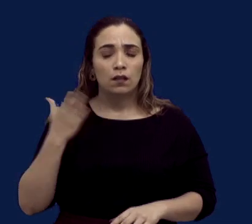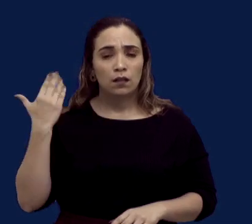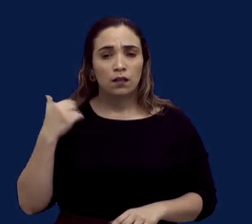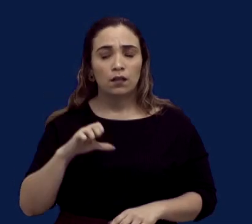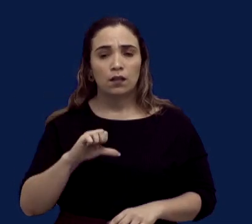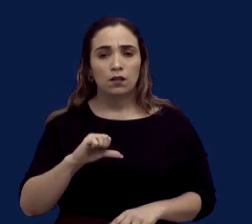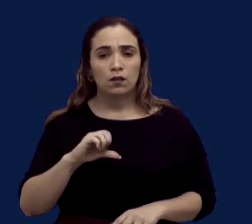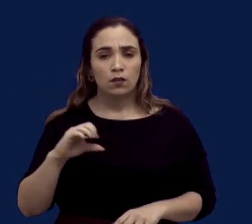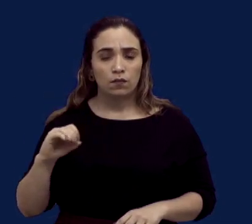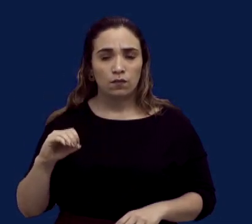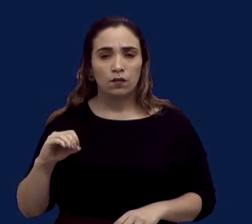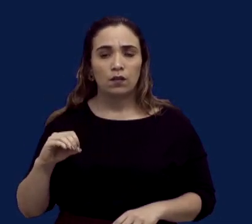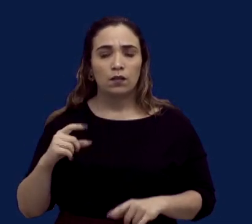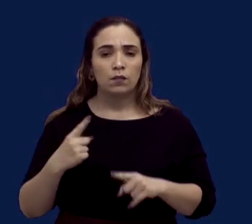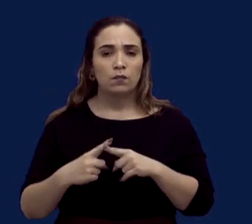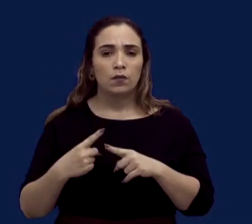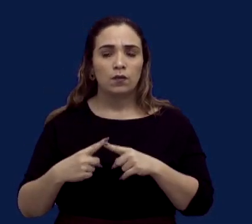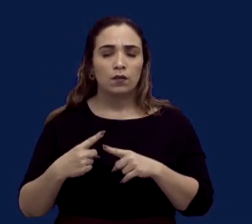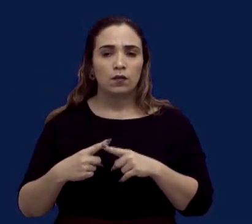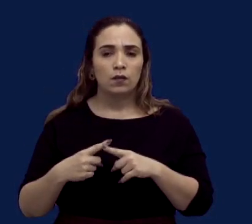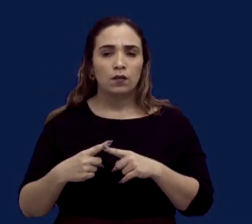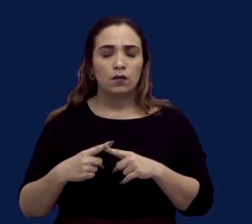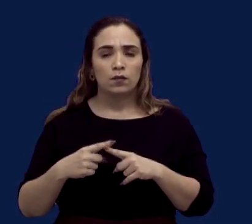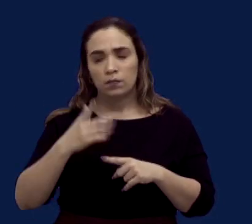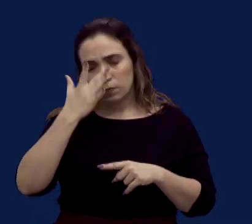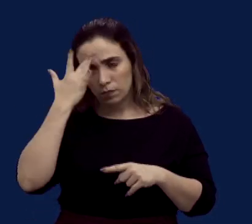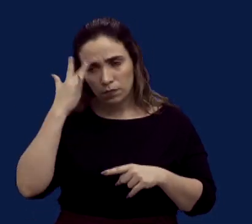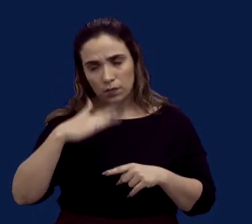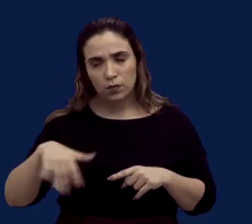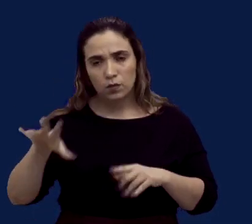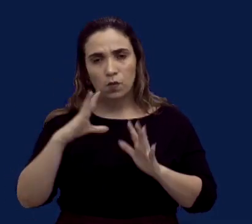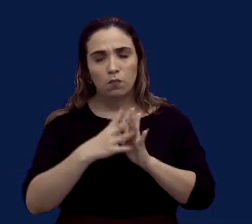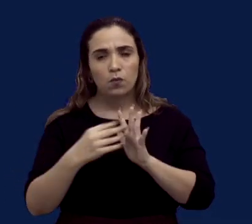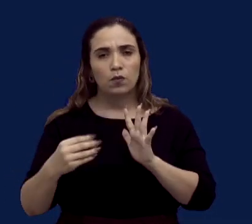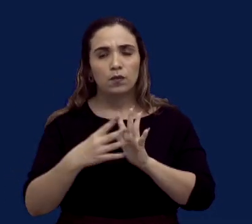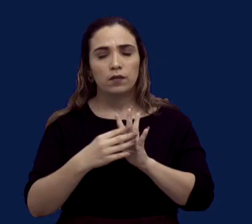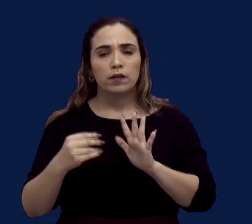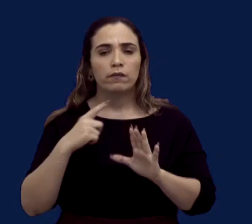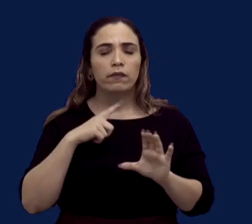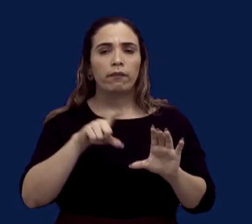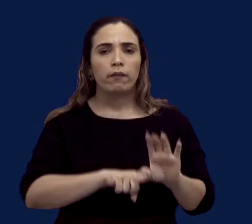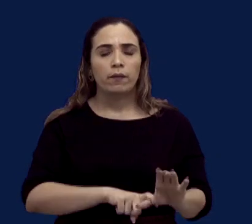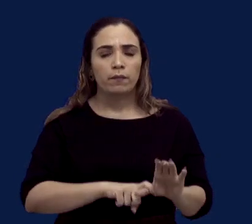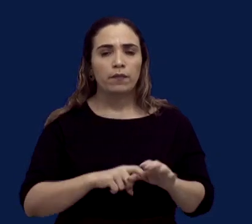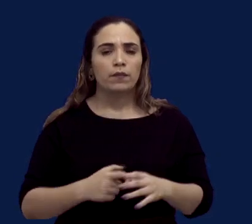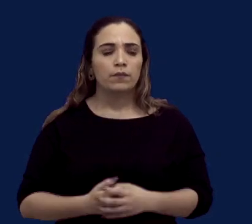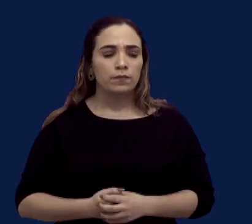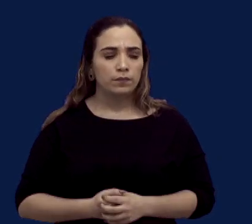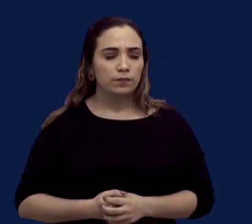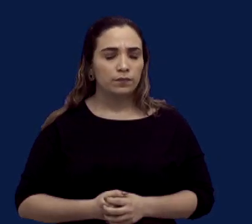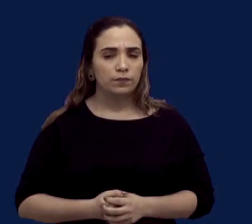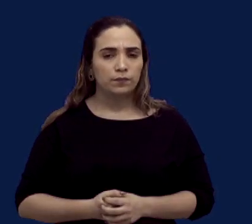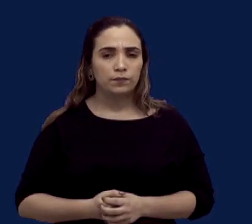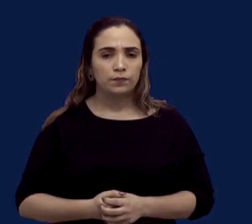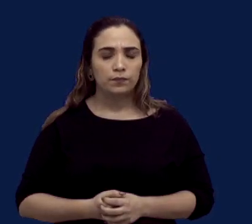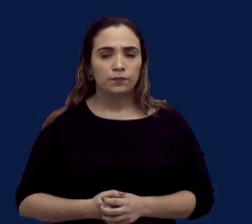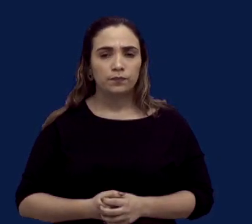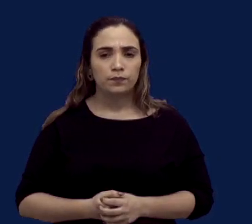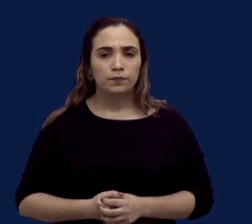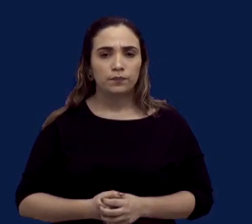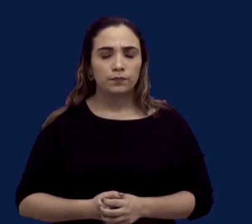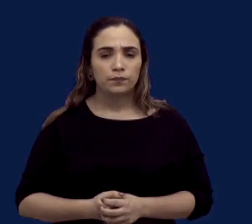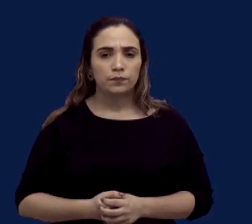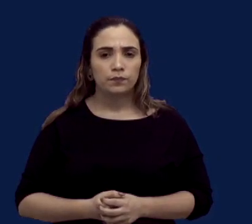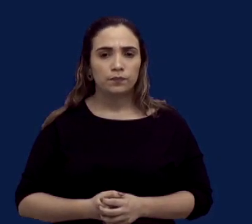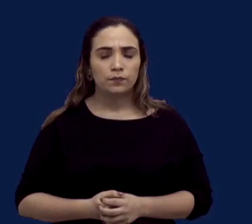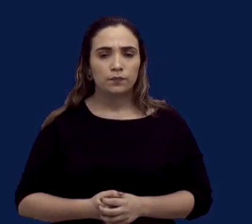crítica aos vícios que o modelo burocrático trouxe, né, historicamente. Mas, assim, a gente